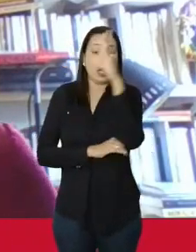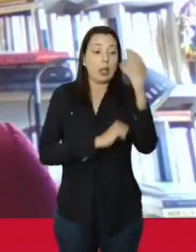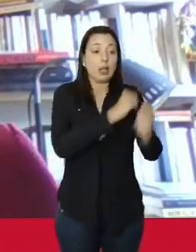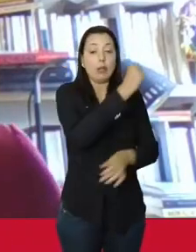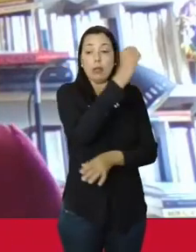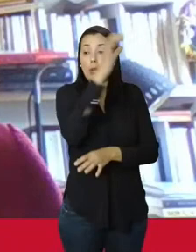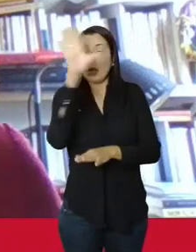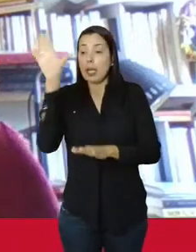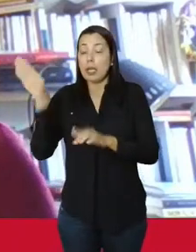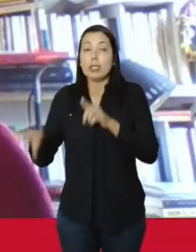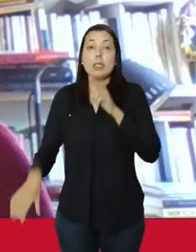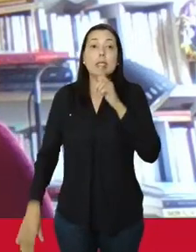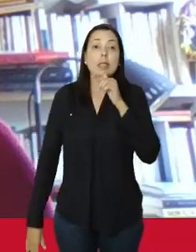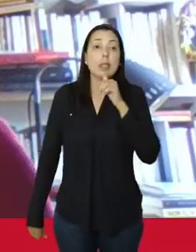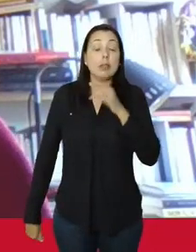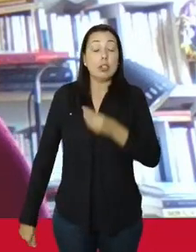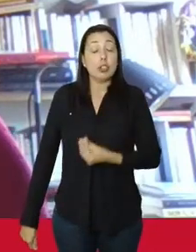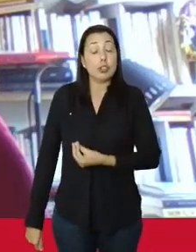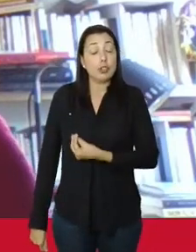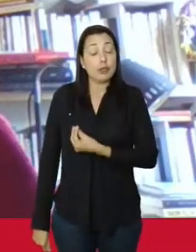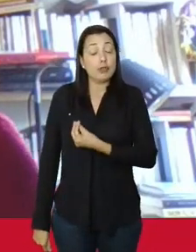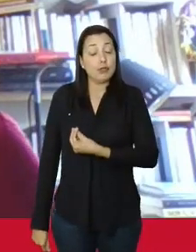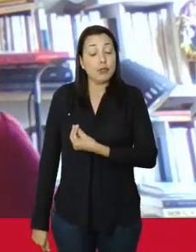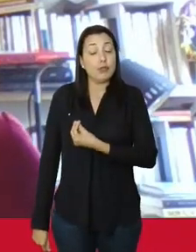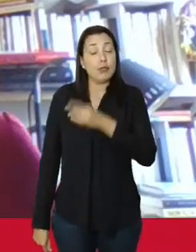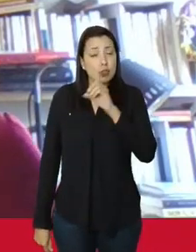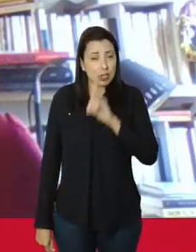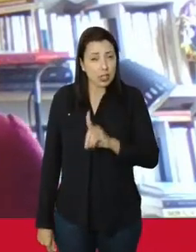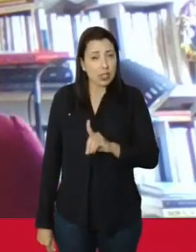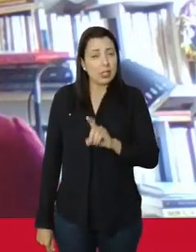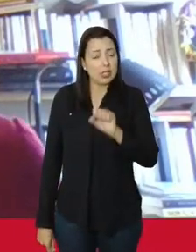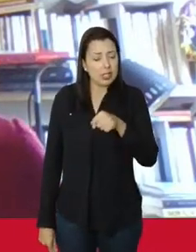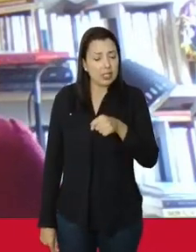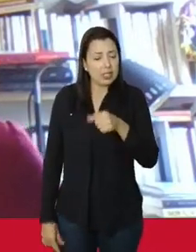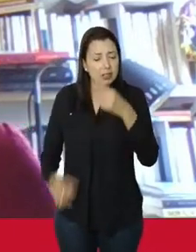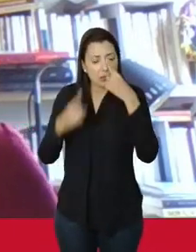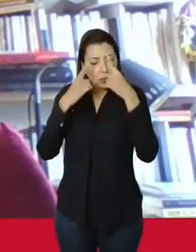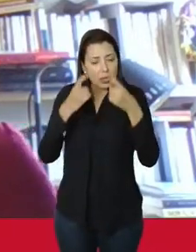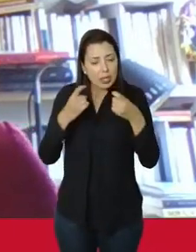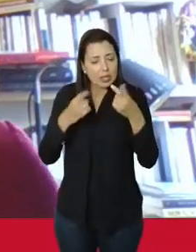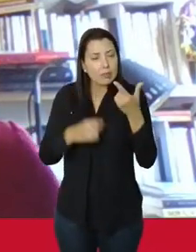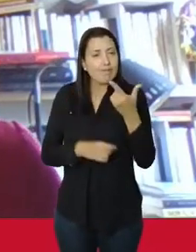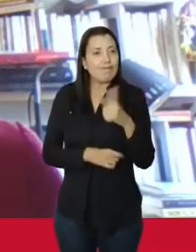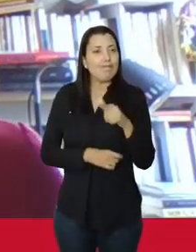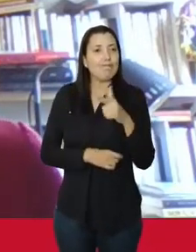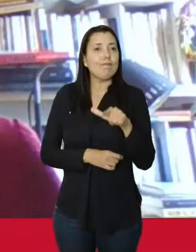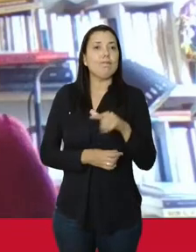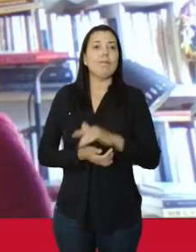águas. O direito à vida significa viver sem violência.